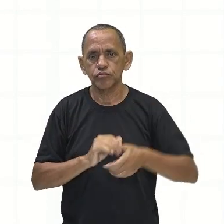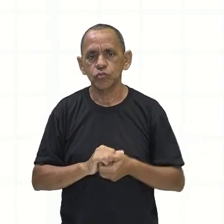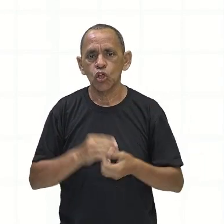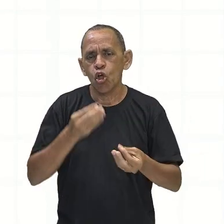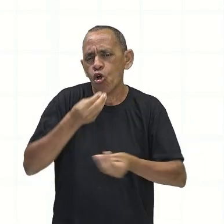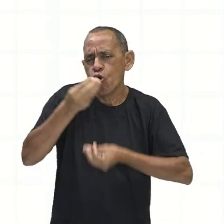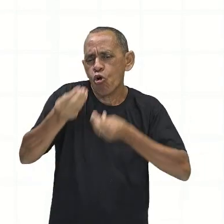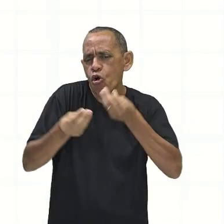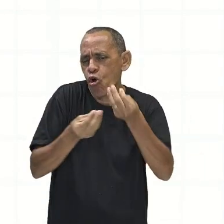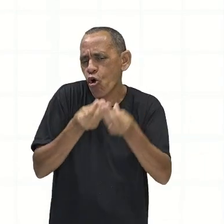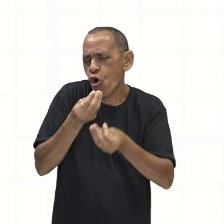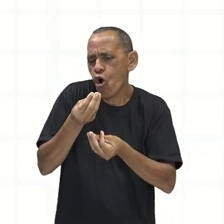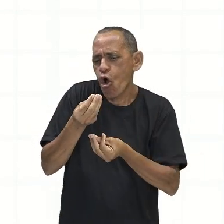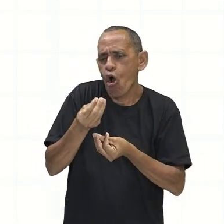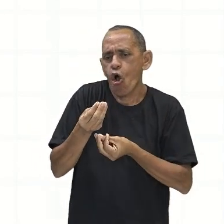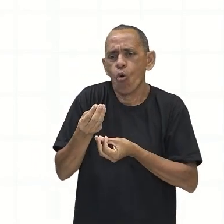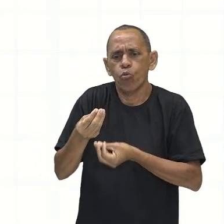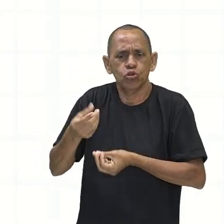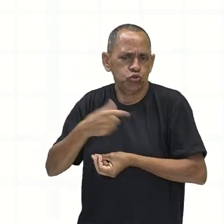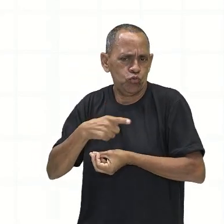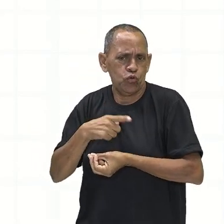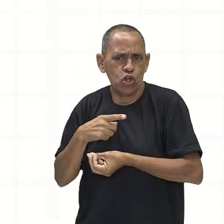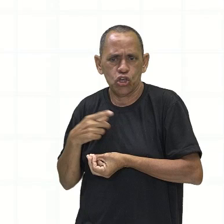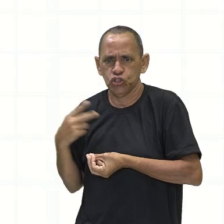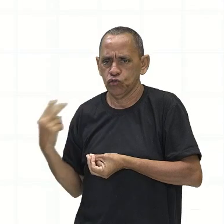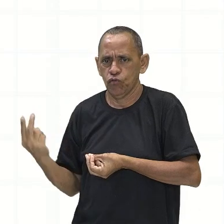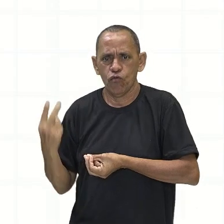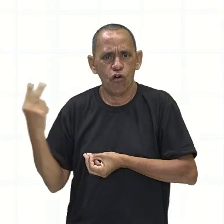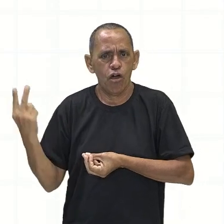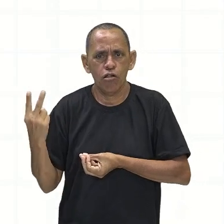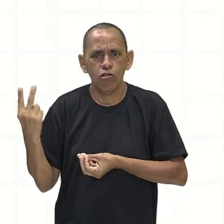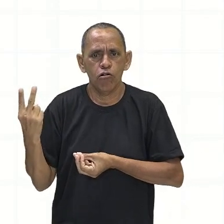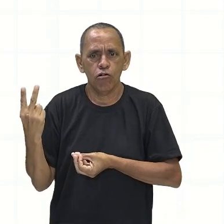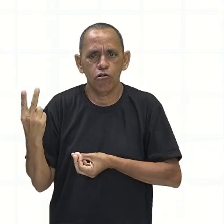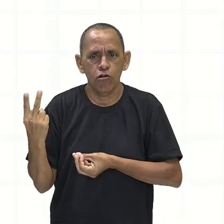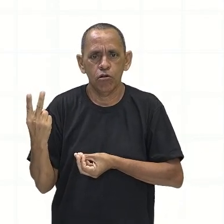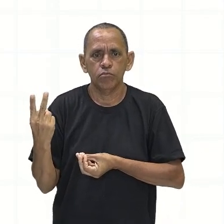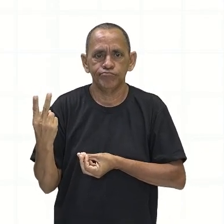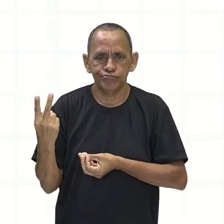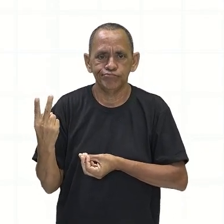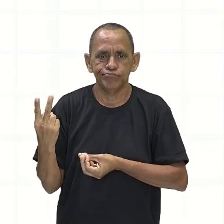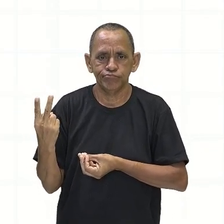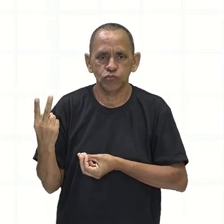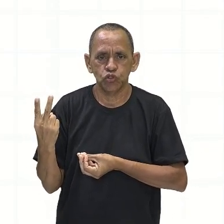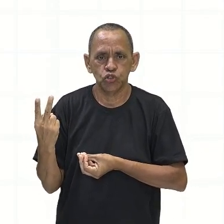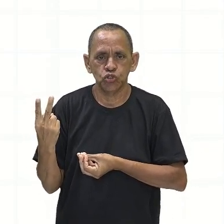precioso e não permitiriam que ninguém delas, olha só, delas, vamos